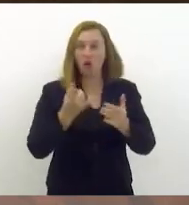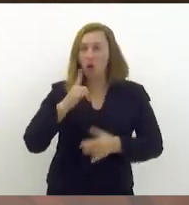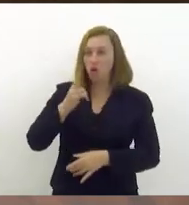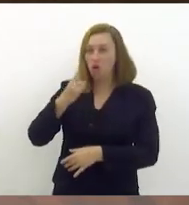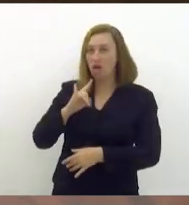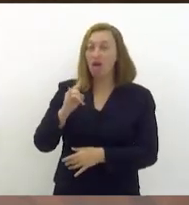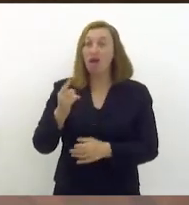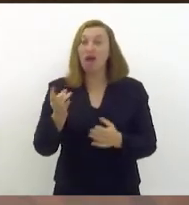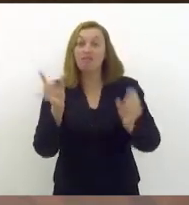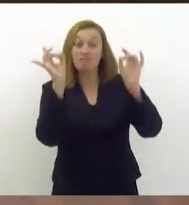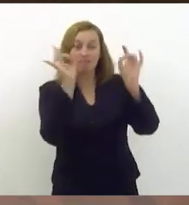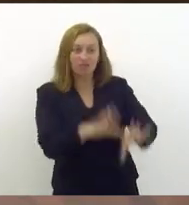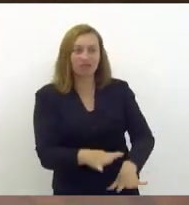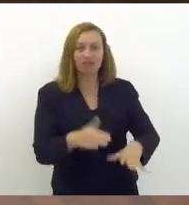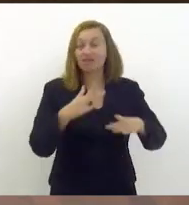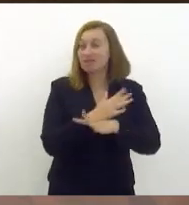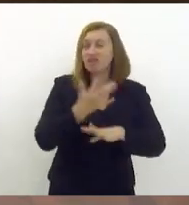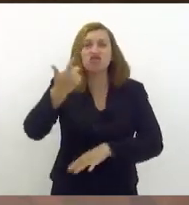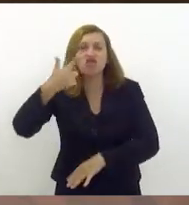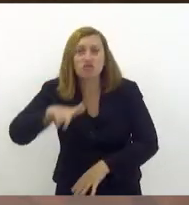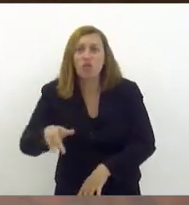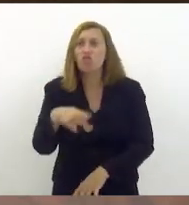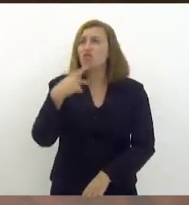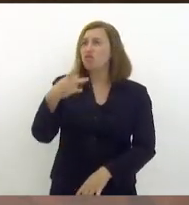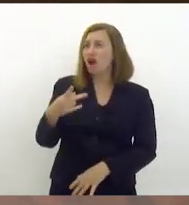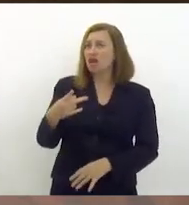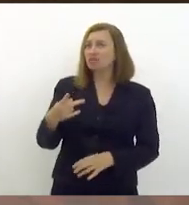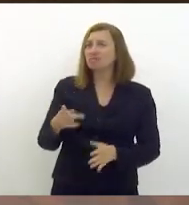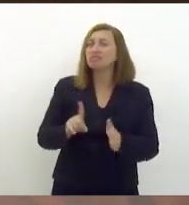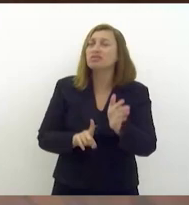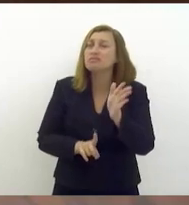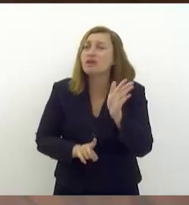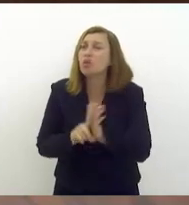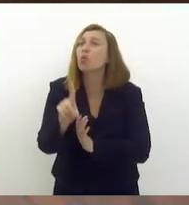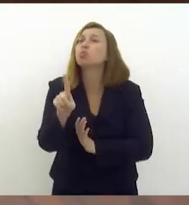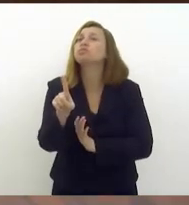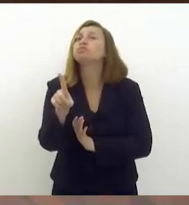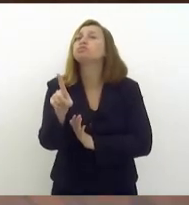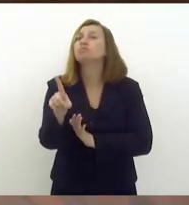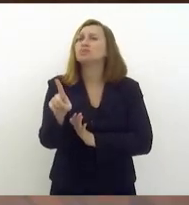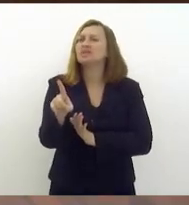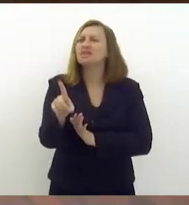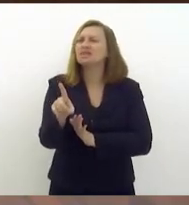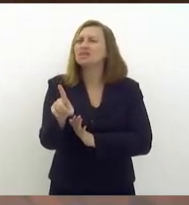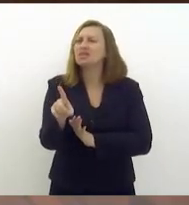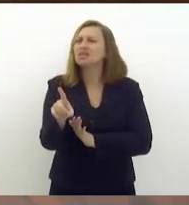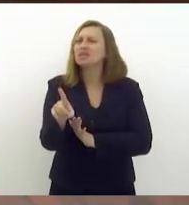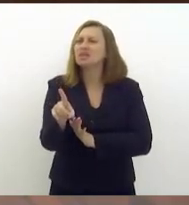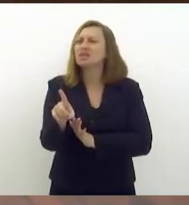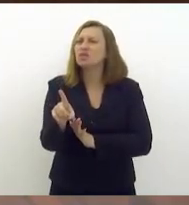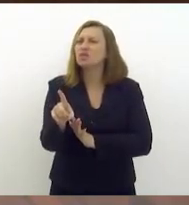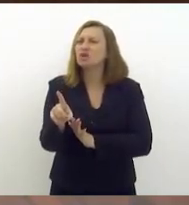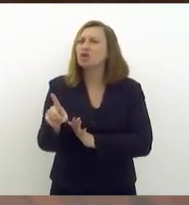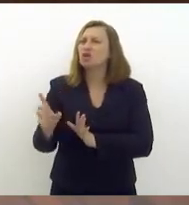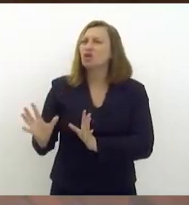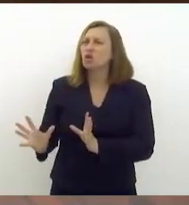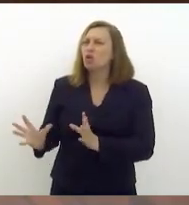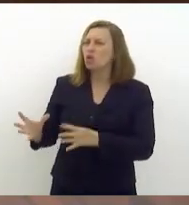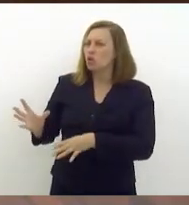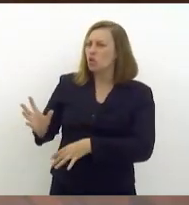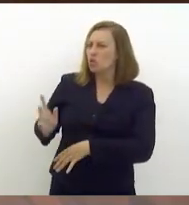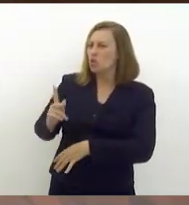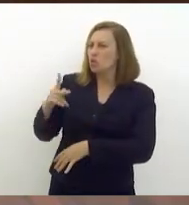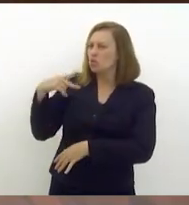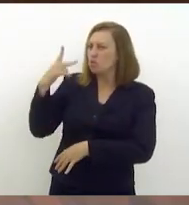abandonada e aí mais uma vez eu faço a seguinte pergunta Será que a elite política do